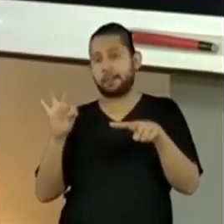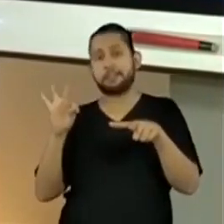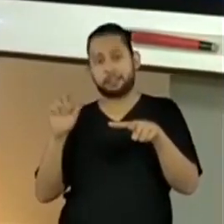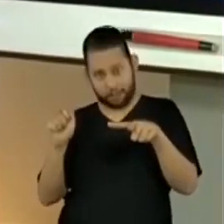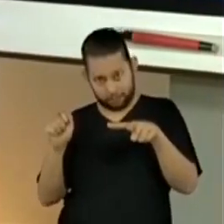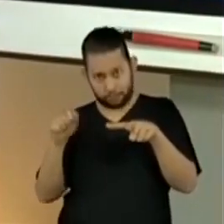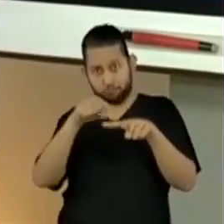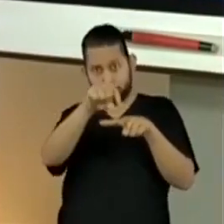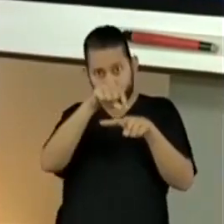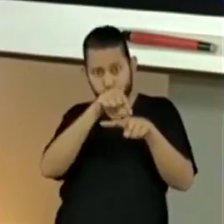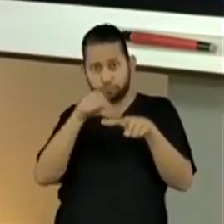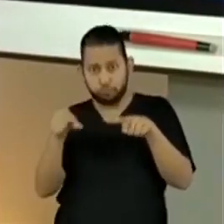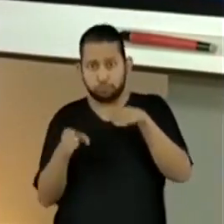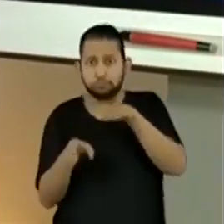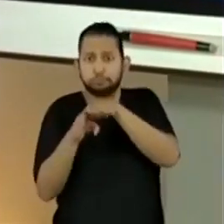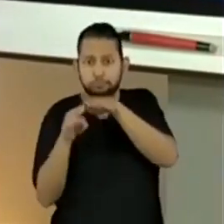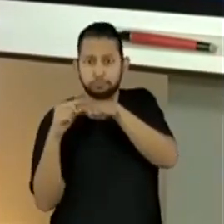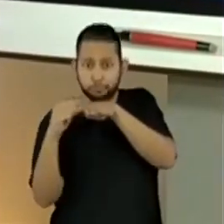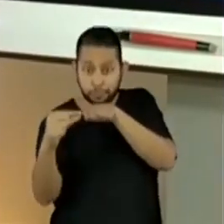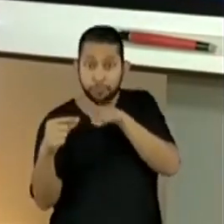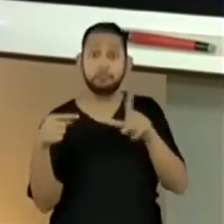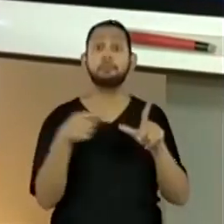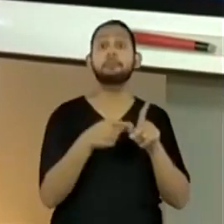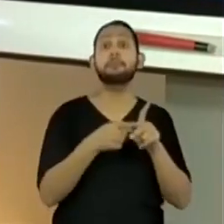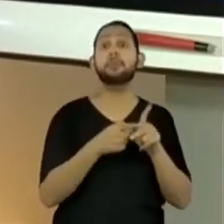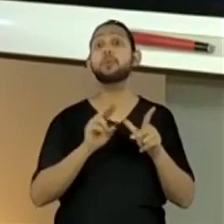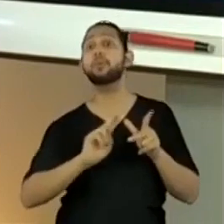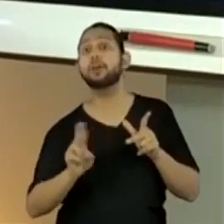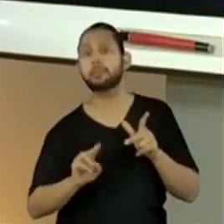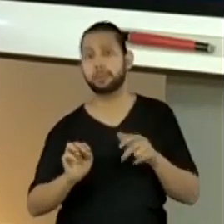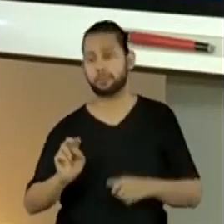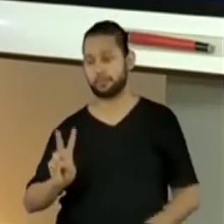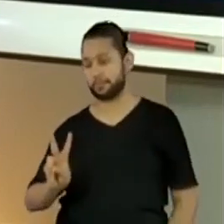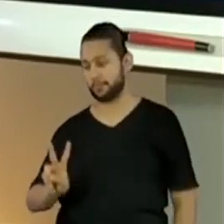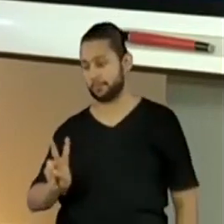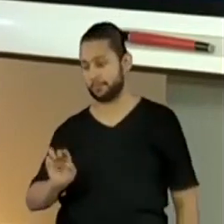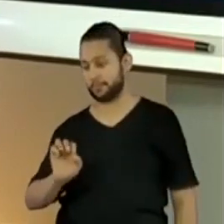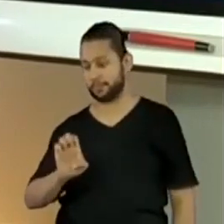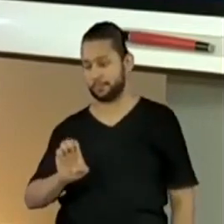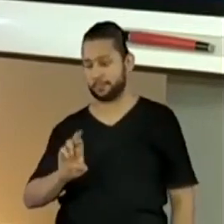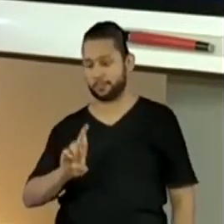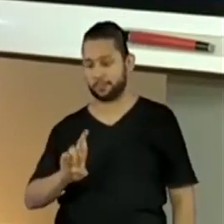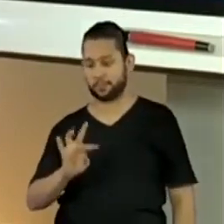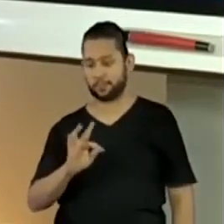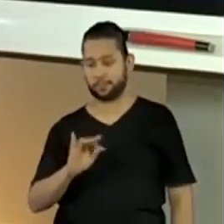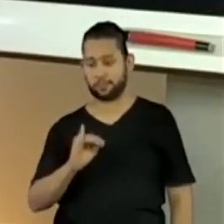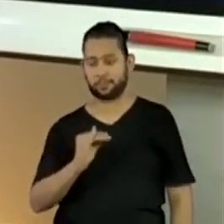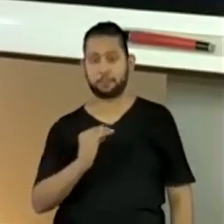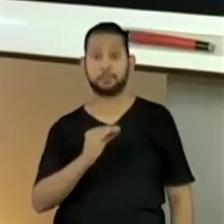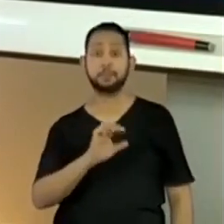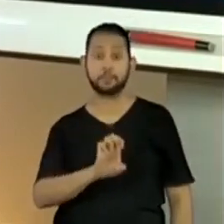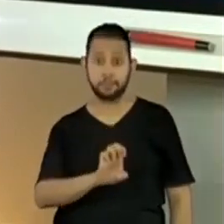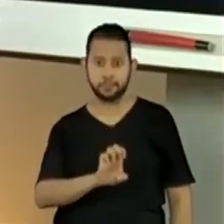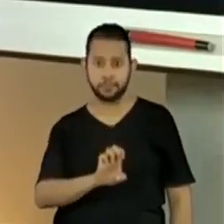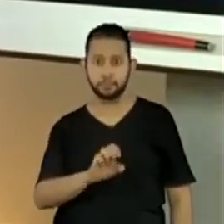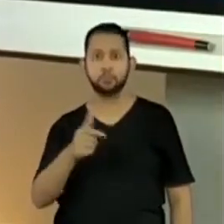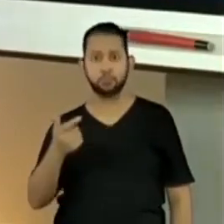as arestas, que a gente chama de vértice. Tudo bem? Lembrou? Agora tem uma